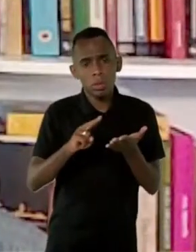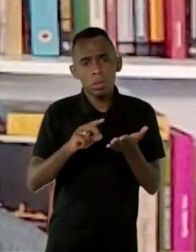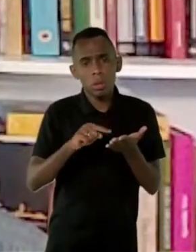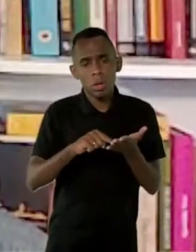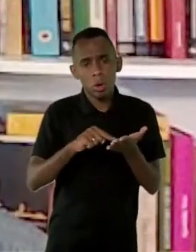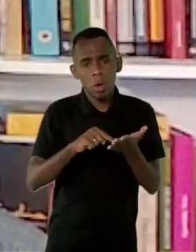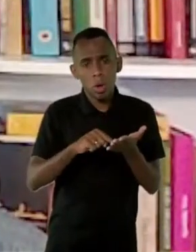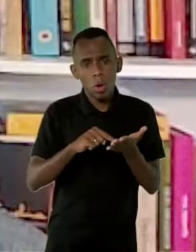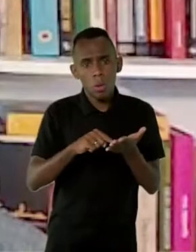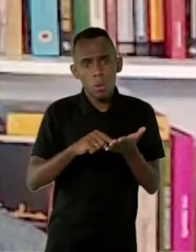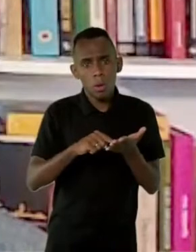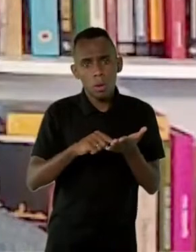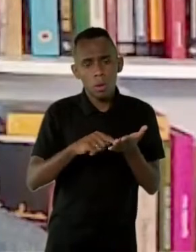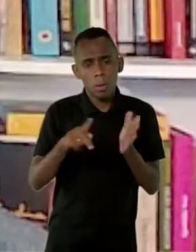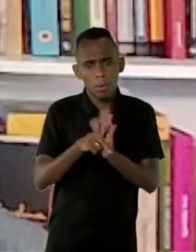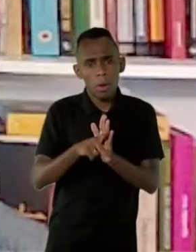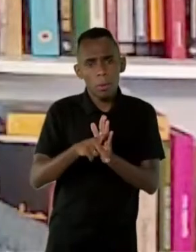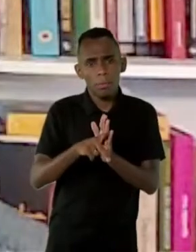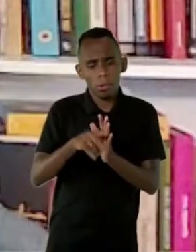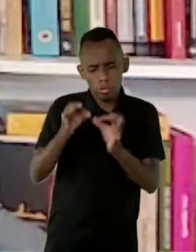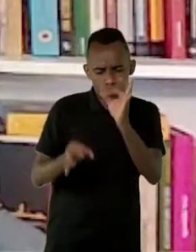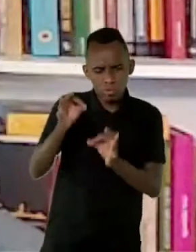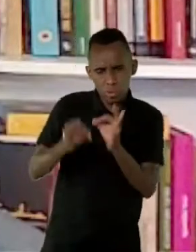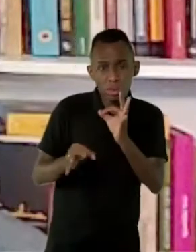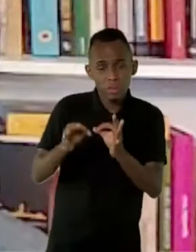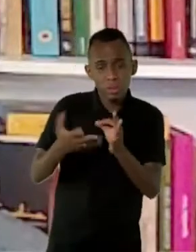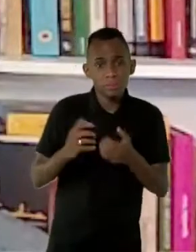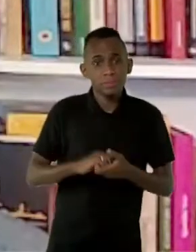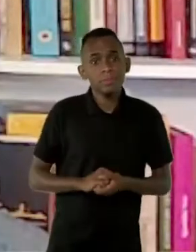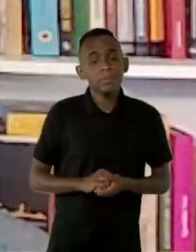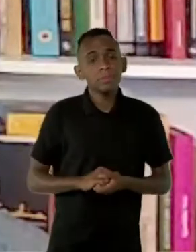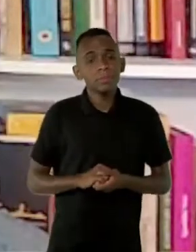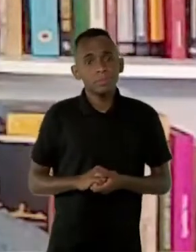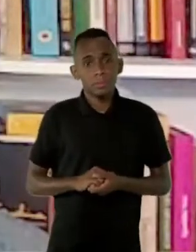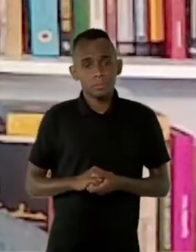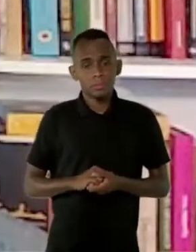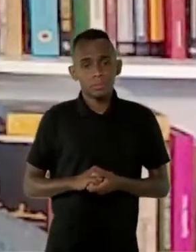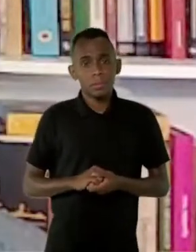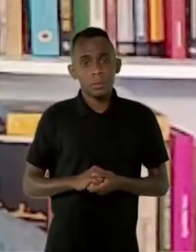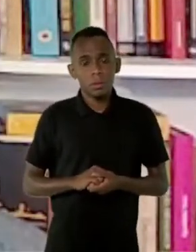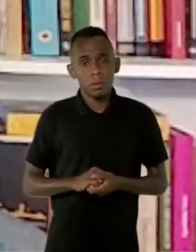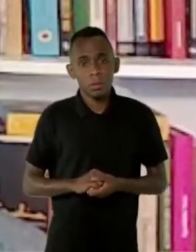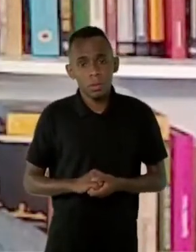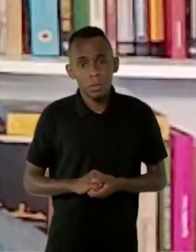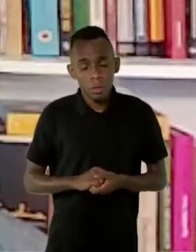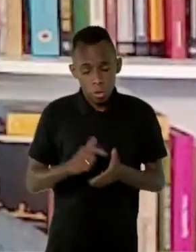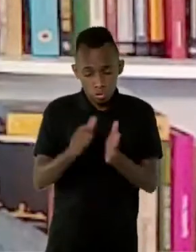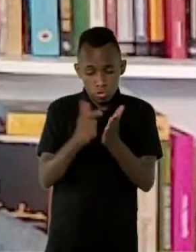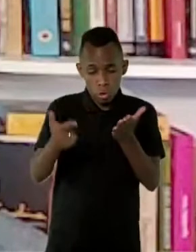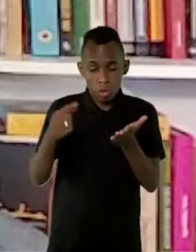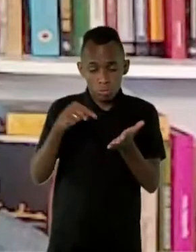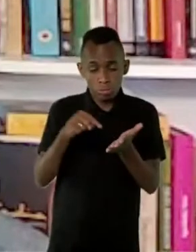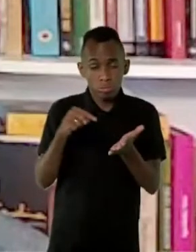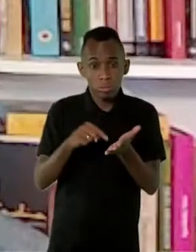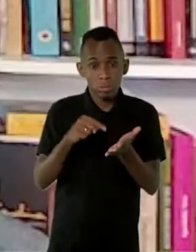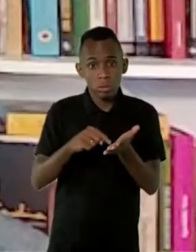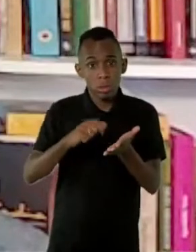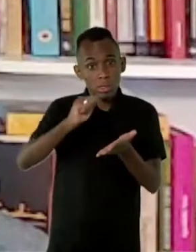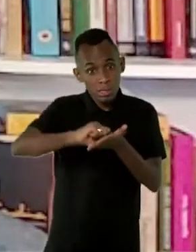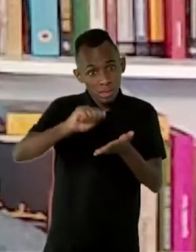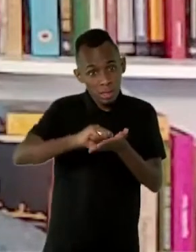Tribuna do Judiciário, a Tribuna da Justiça, né? E nesse jornal ela fala um pouco da